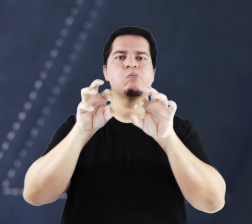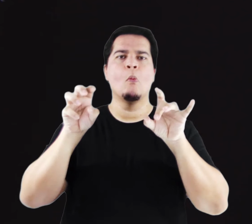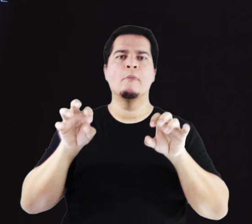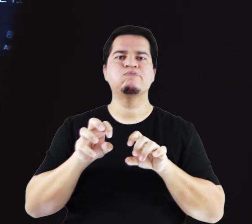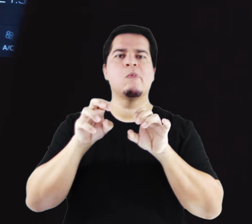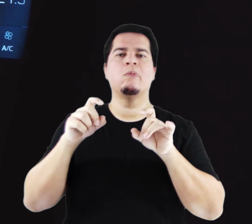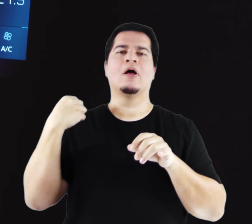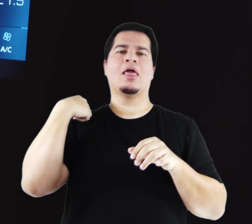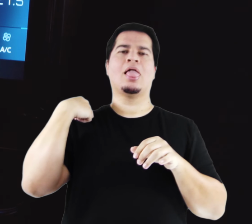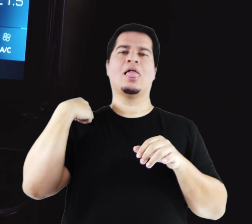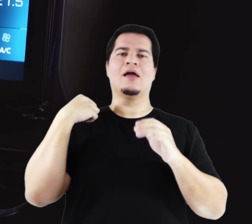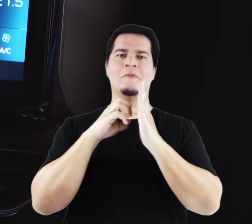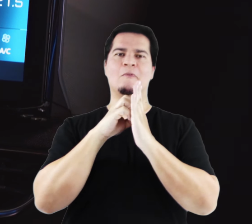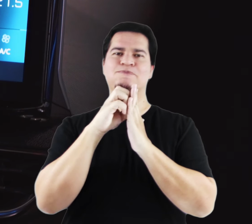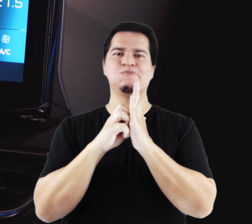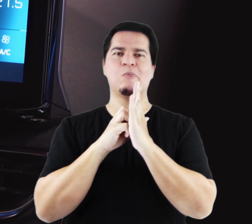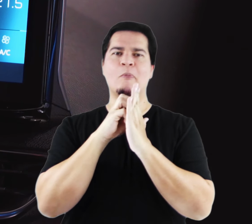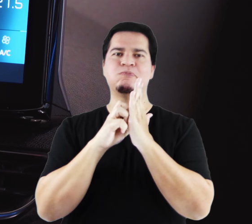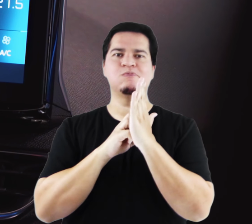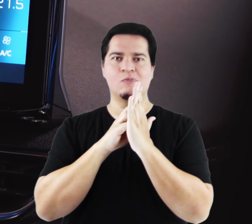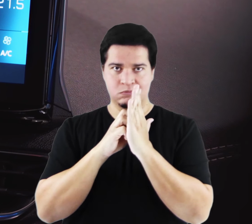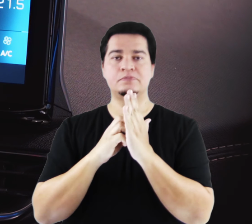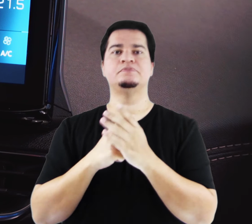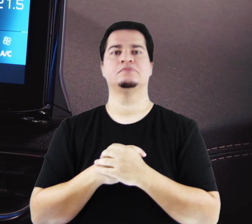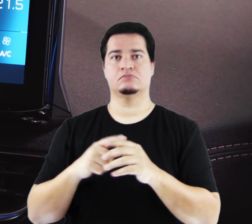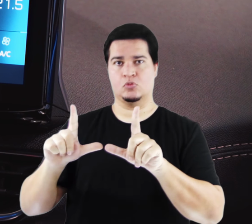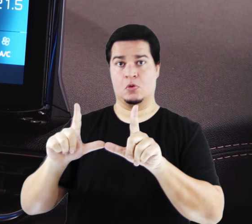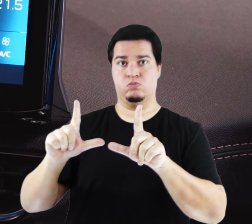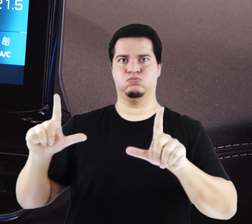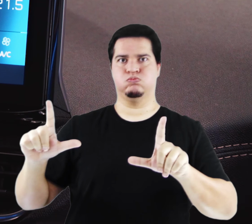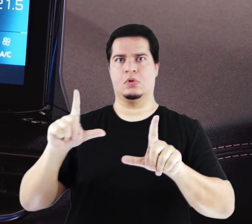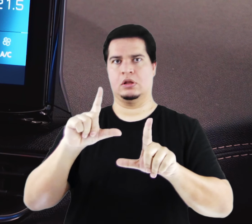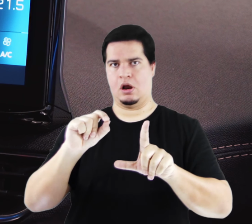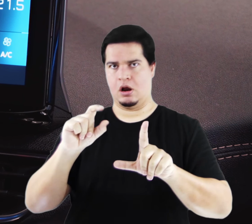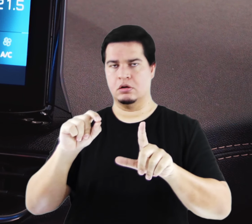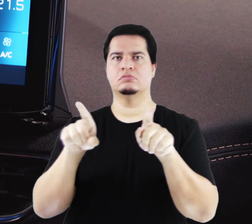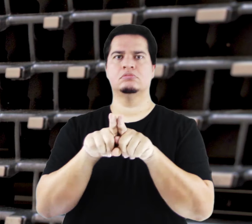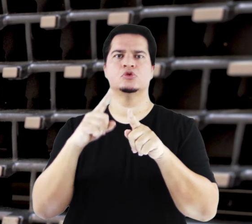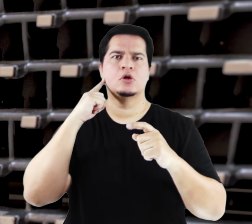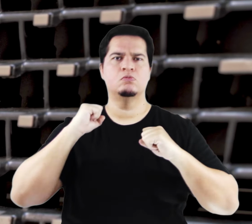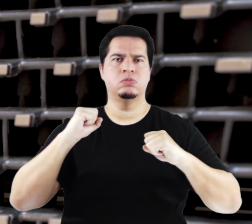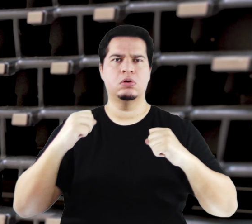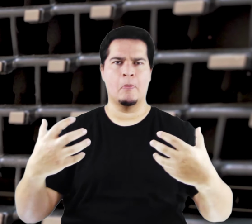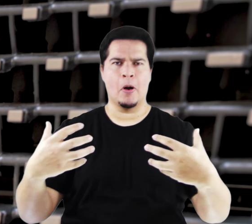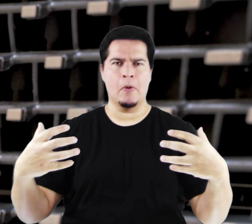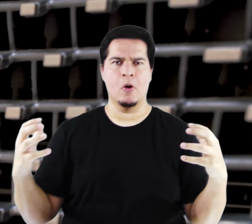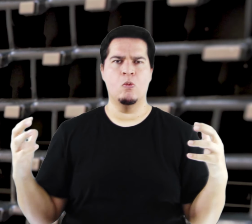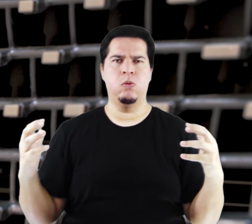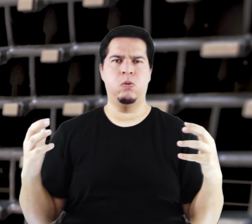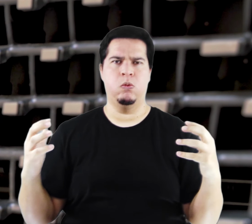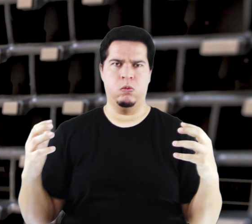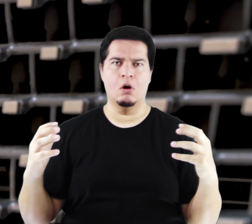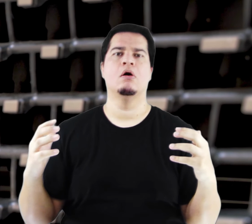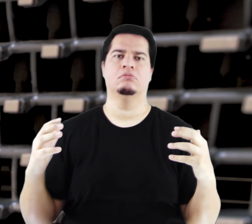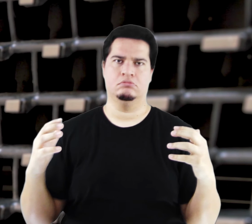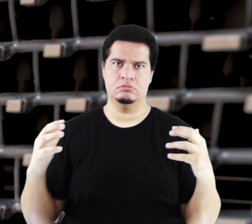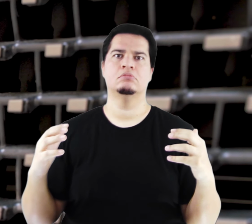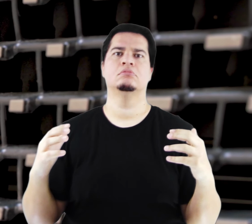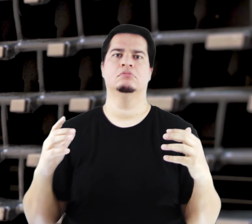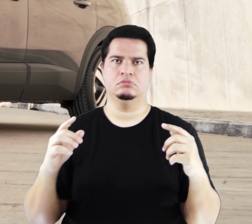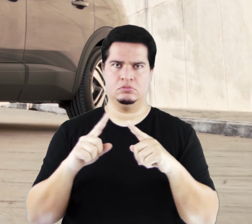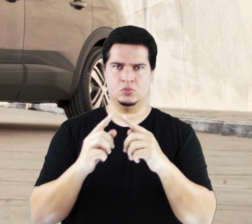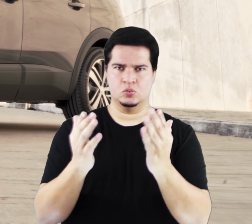de infotainment ganha uma tela de 10 polegadas e o sistema de som mais potente, 515 watts, tem também câmera de estacionamento na dianteira e, como eu falei, pacote